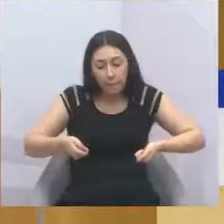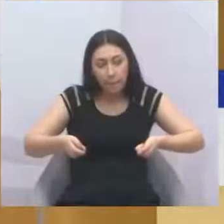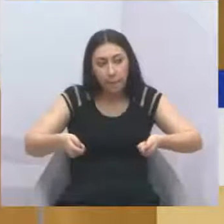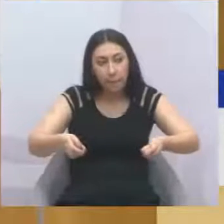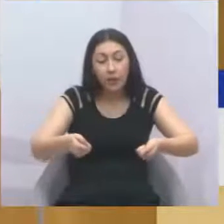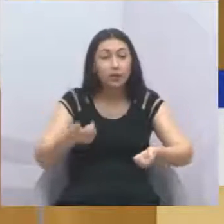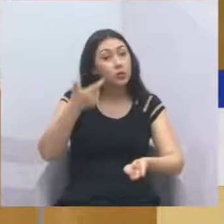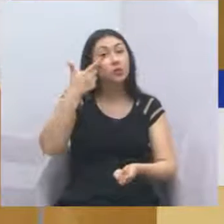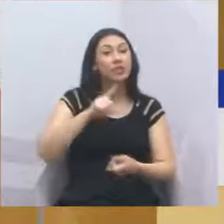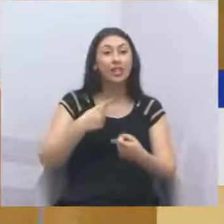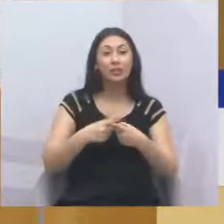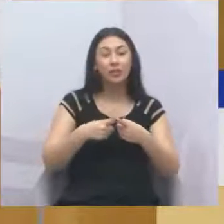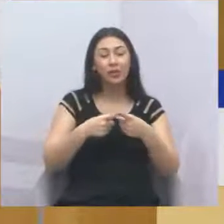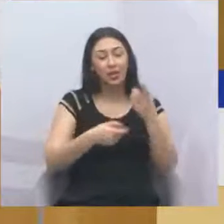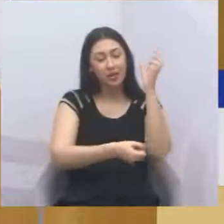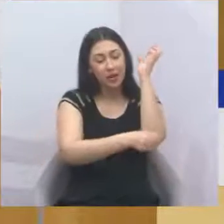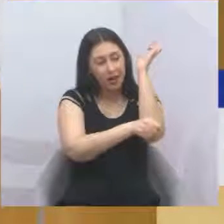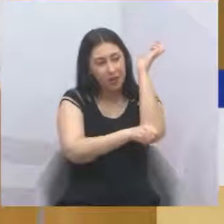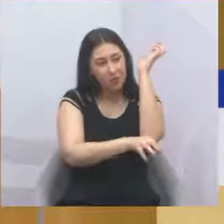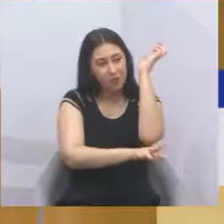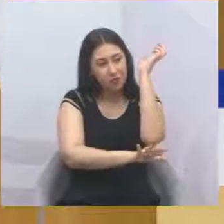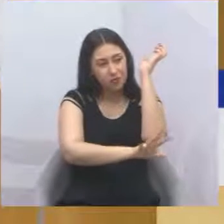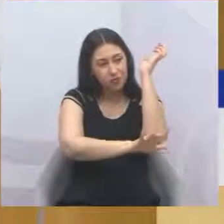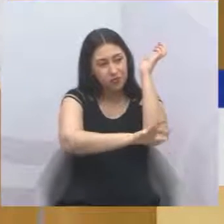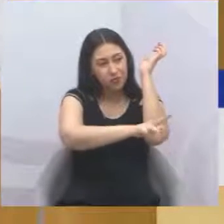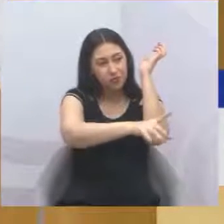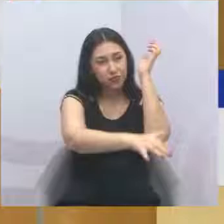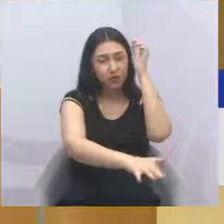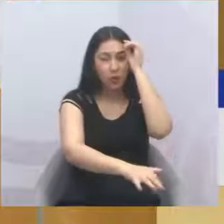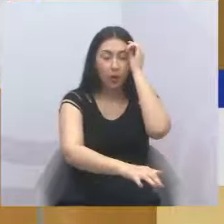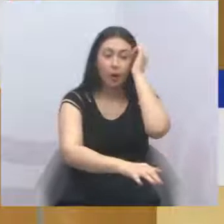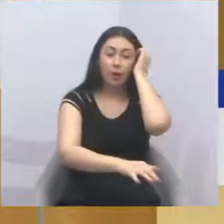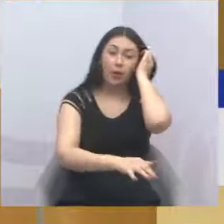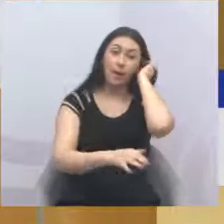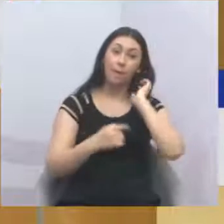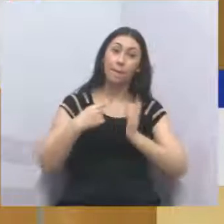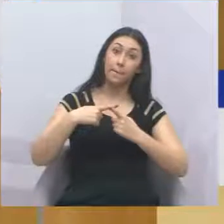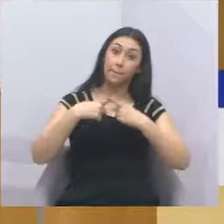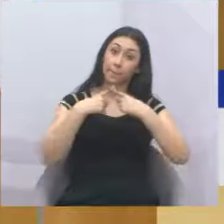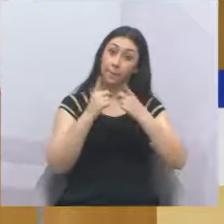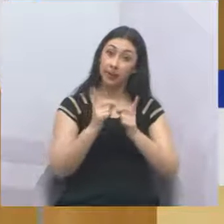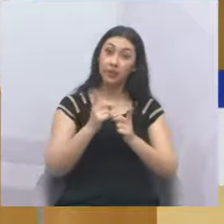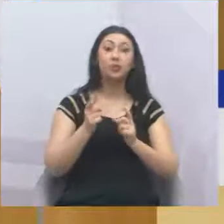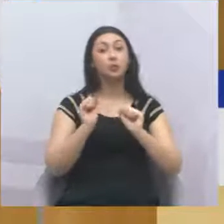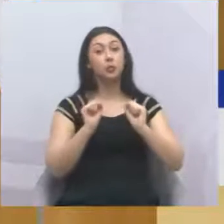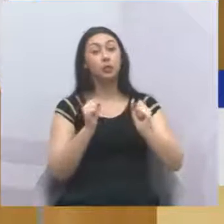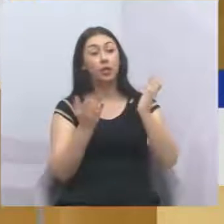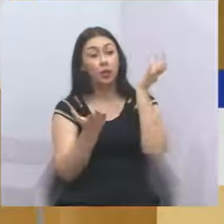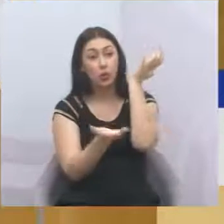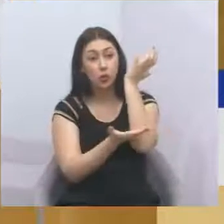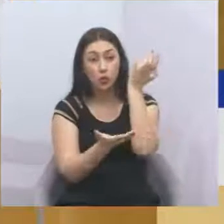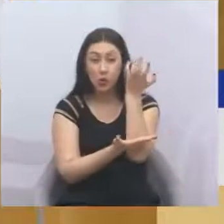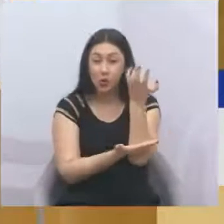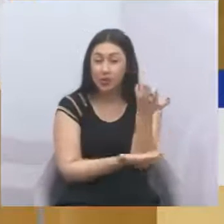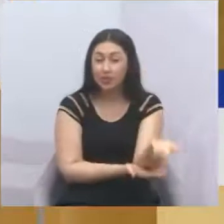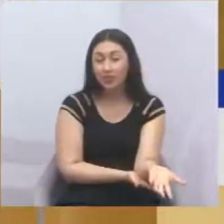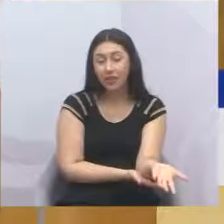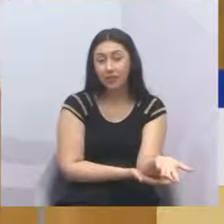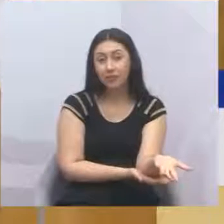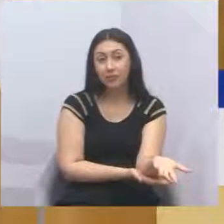raiz dessas árvores. Mas para suprimir uma árvore, assim como foi